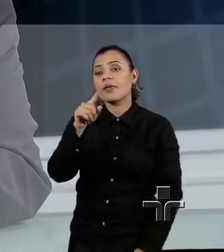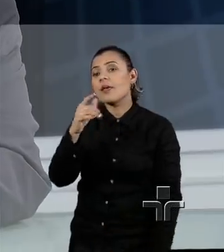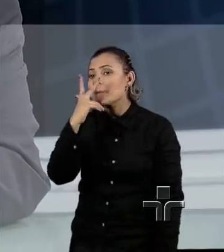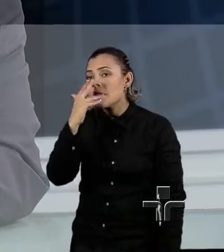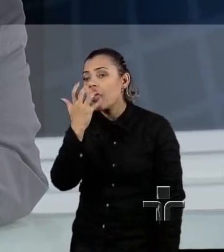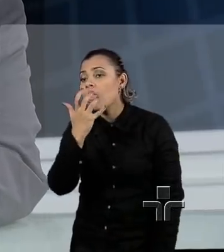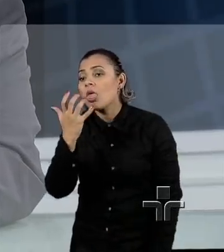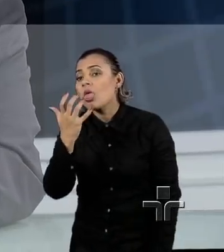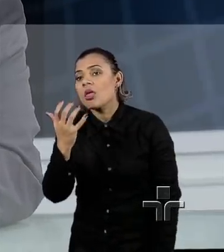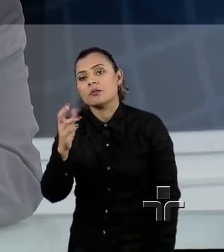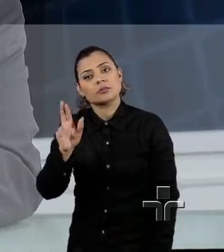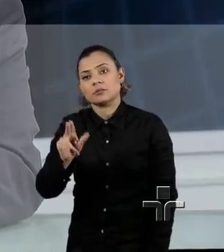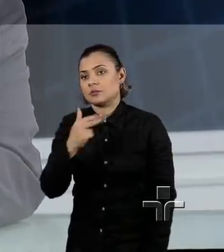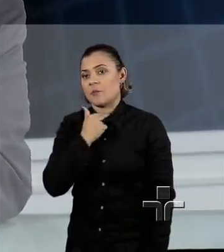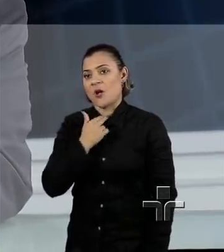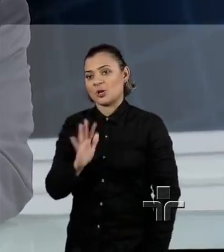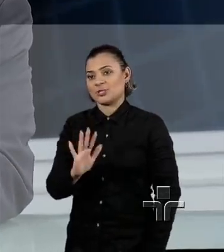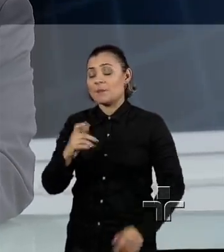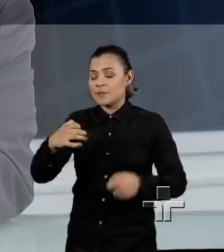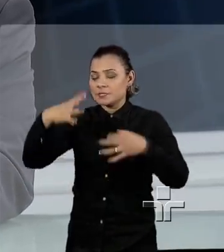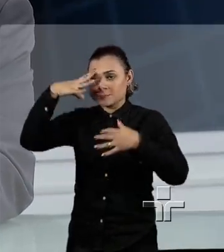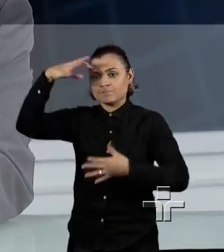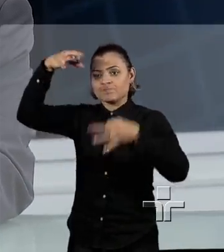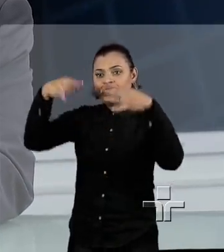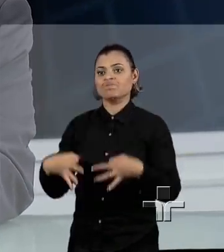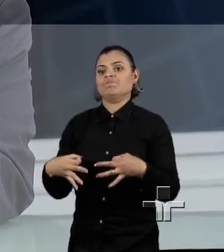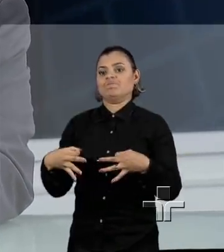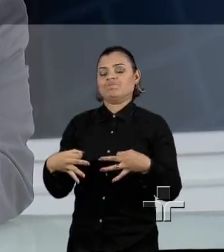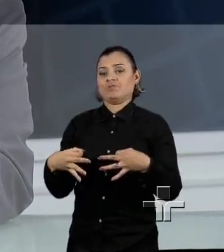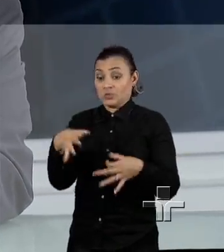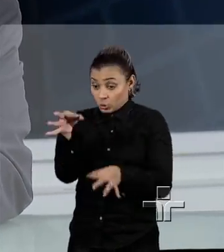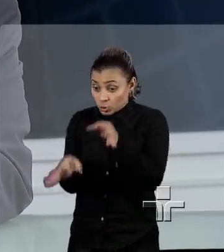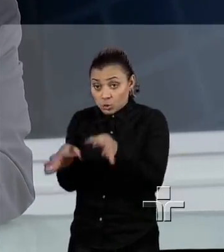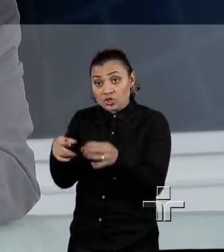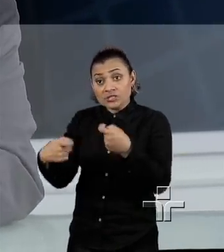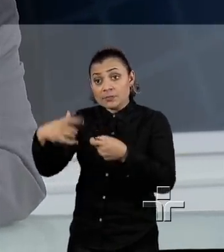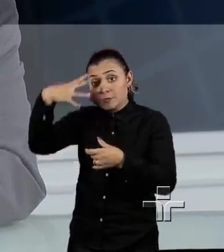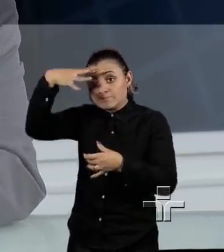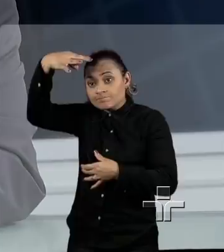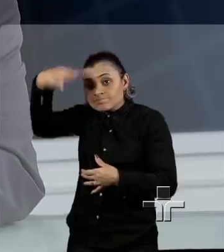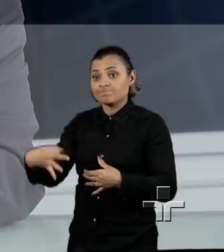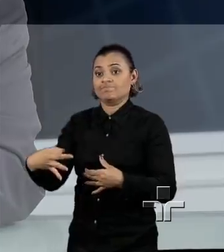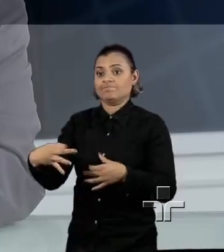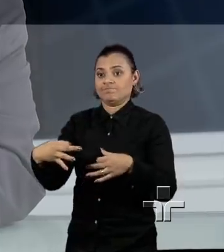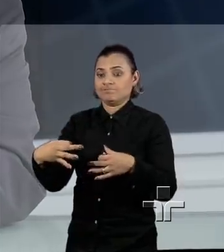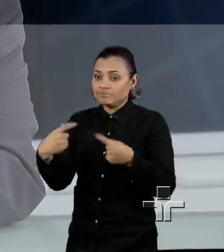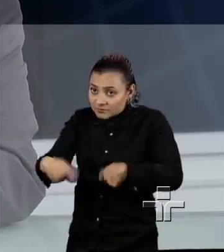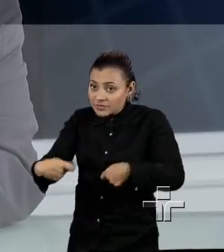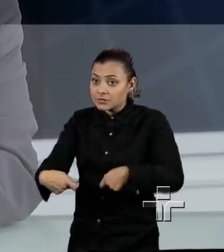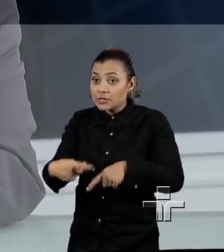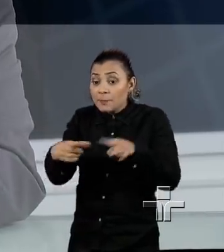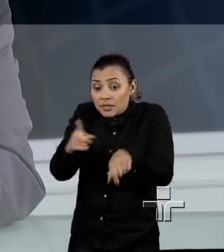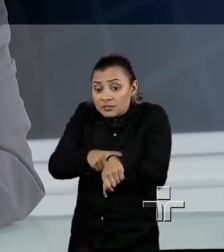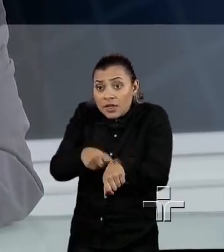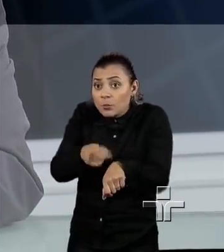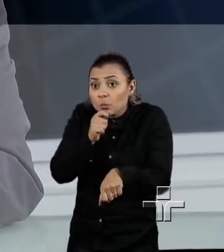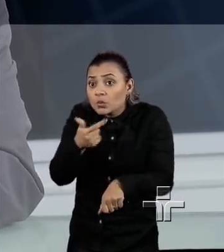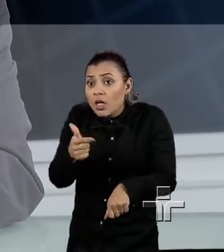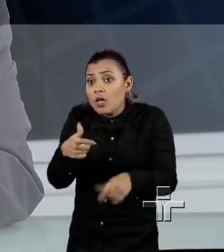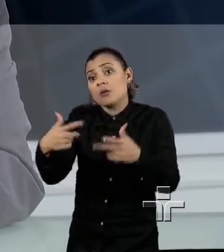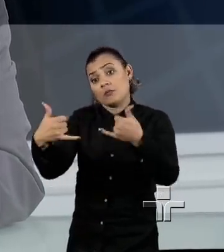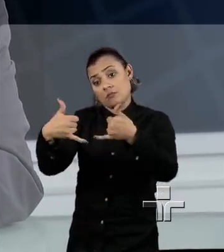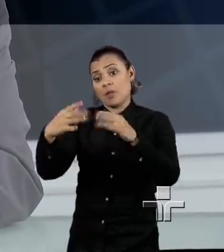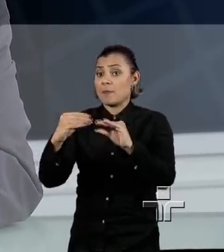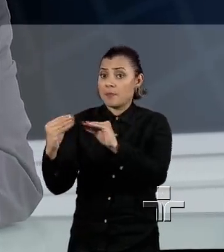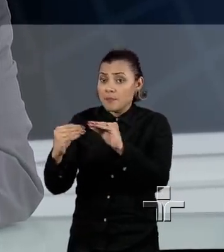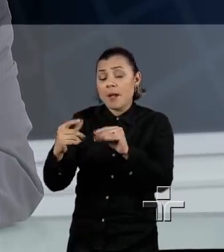lógico. Mas a justiça tem que ser feita com razão. Sem dúvida. E isso não deu tempo ainda, porque tem um vazamento, tem que